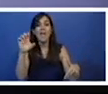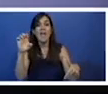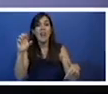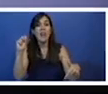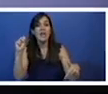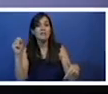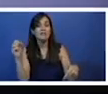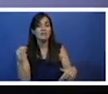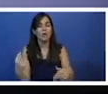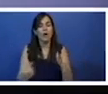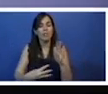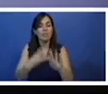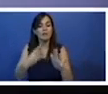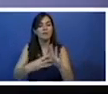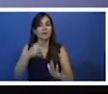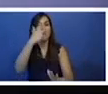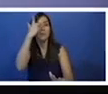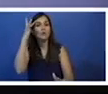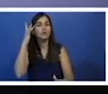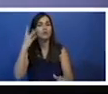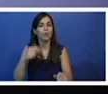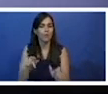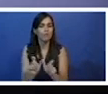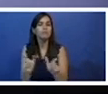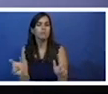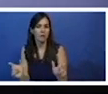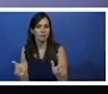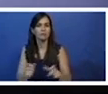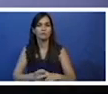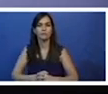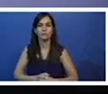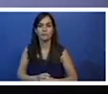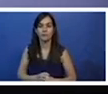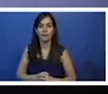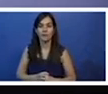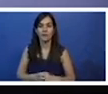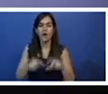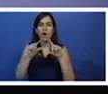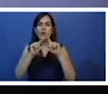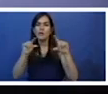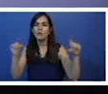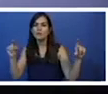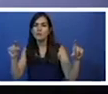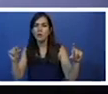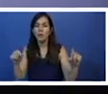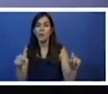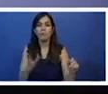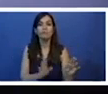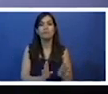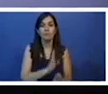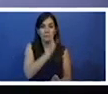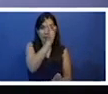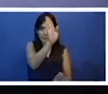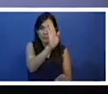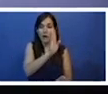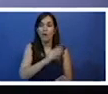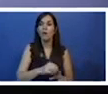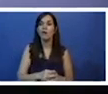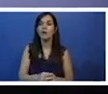pessoa do plural. E é a minha oração principal. E qual que é a minha oração dependente, a